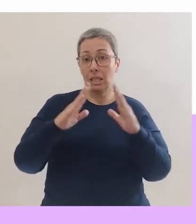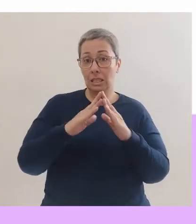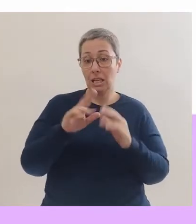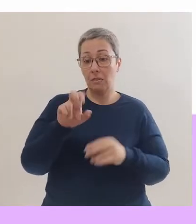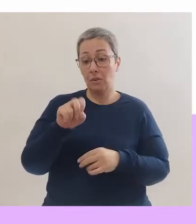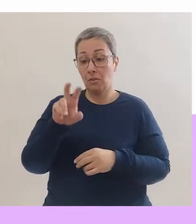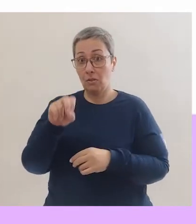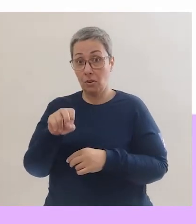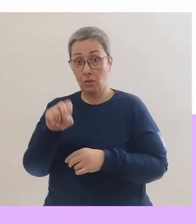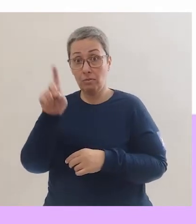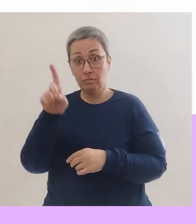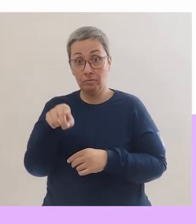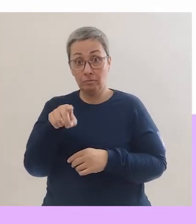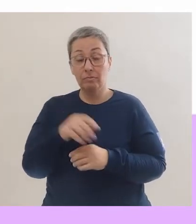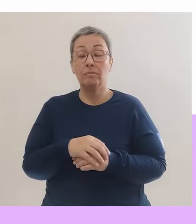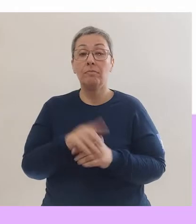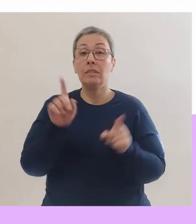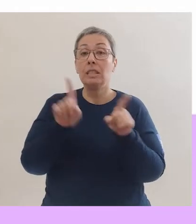da vovó,